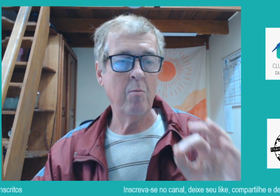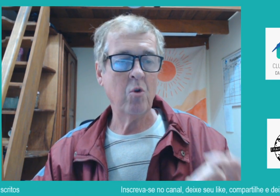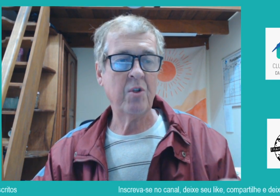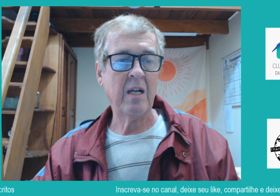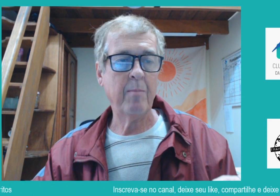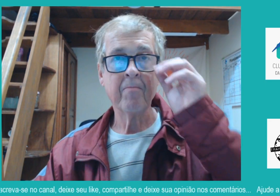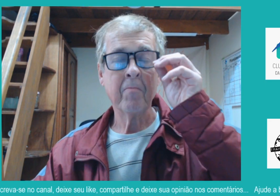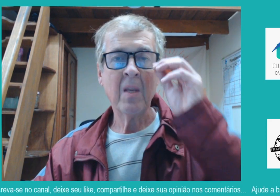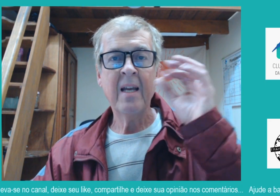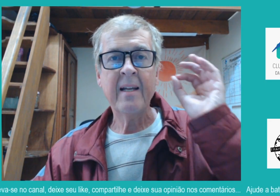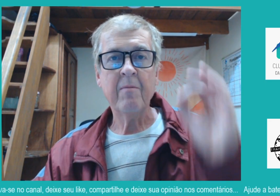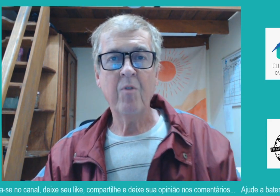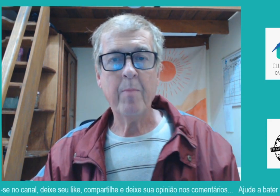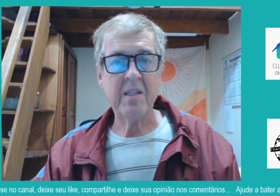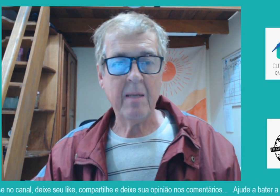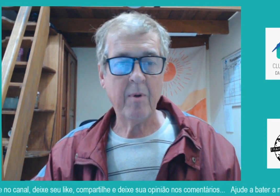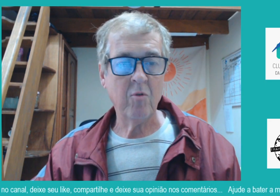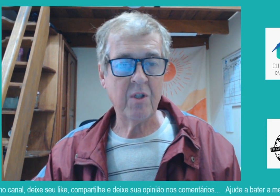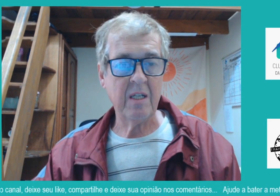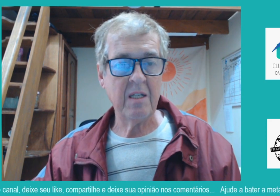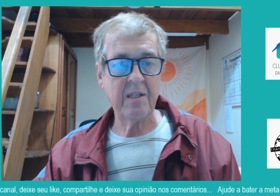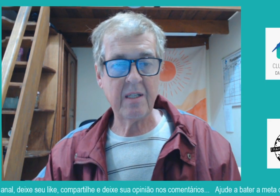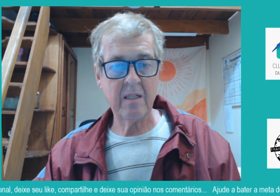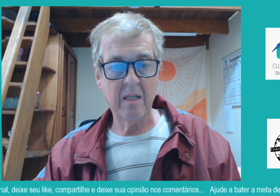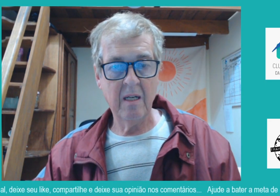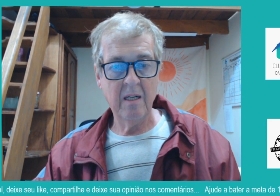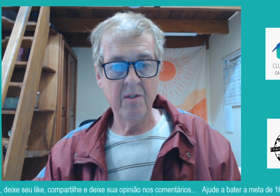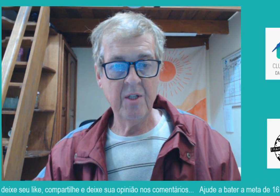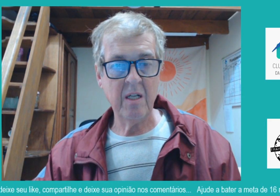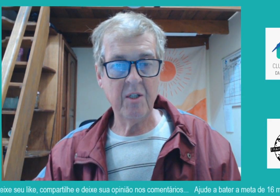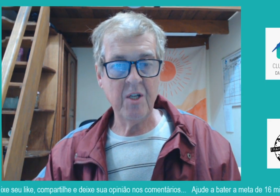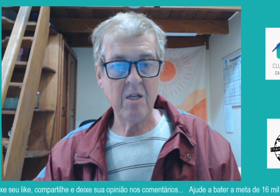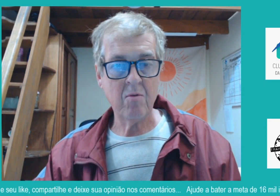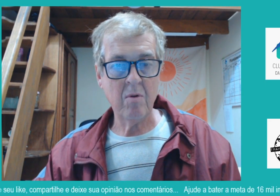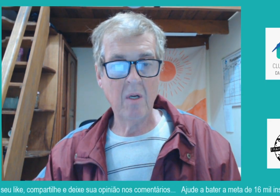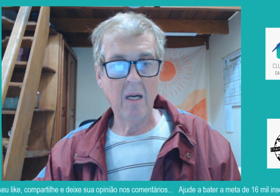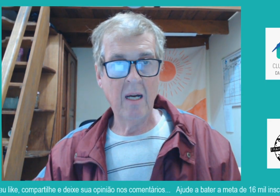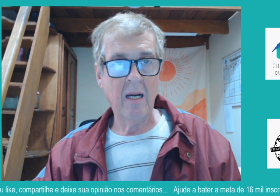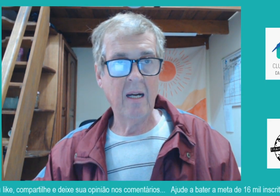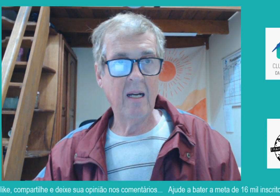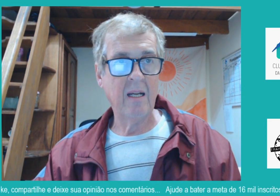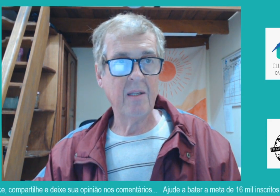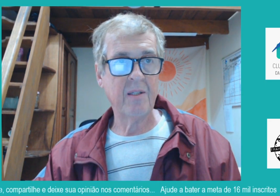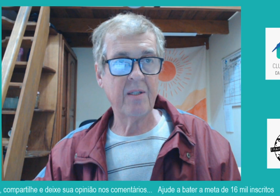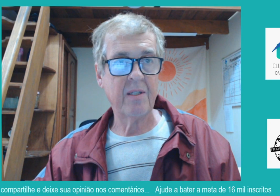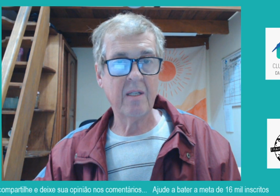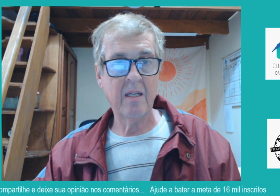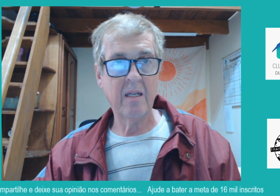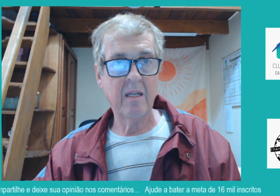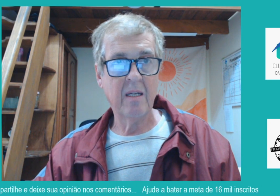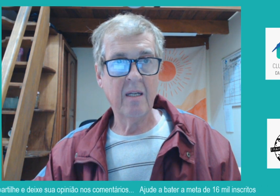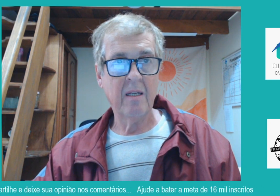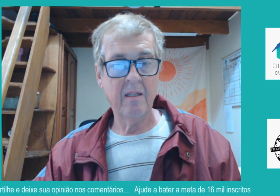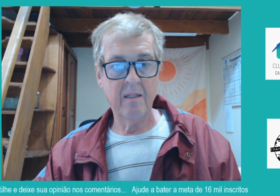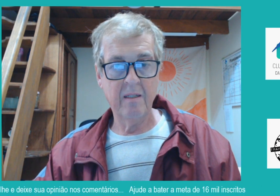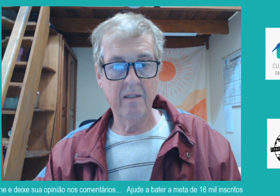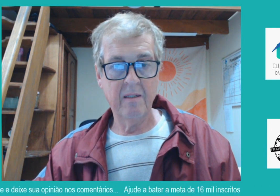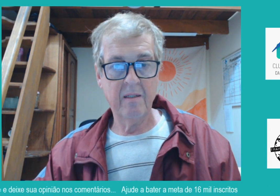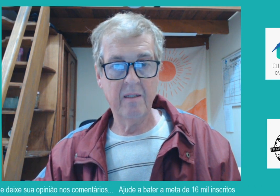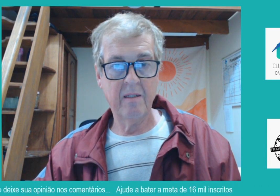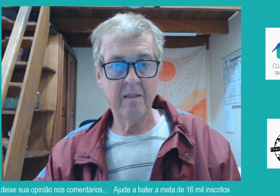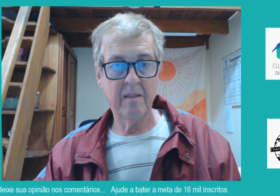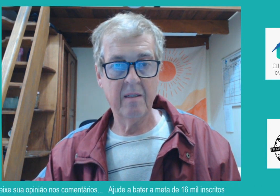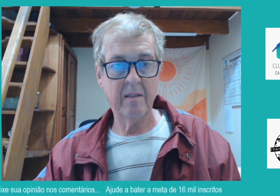vão mostrar para você ou passar para vocês direitinho as a